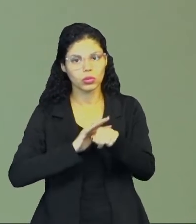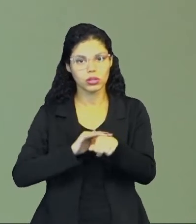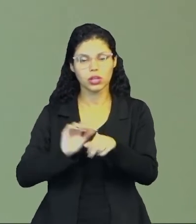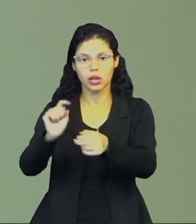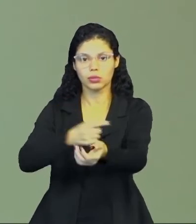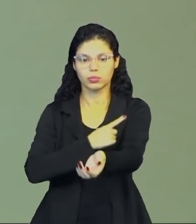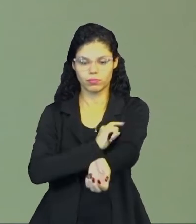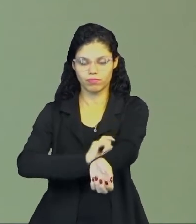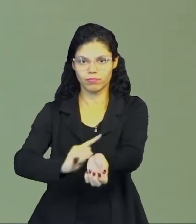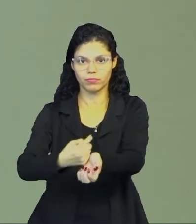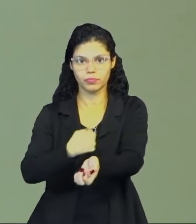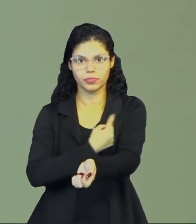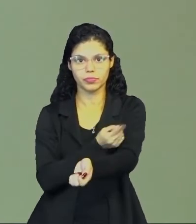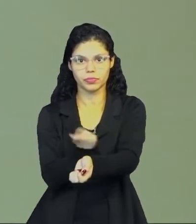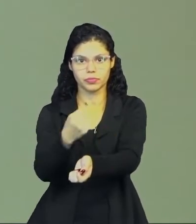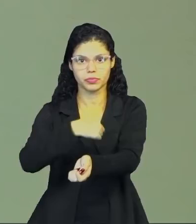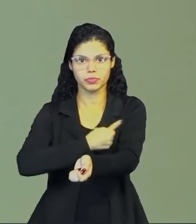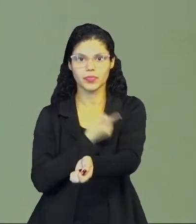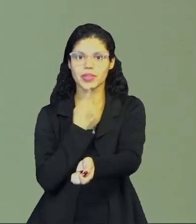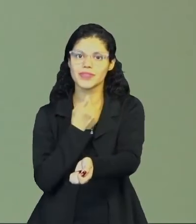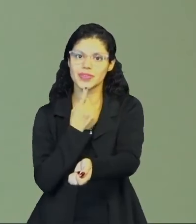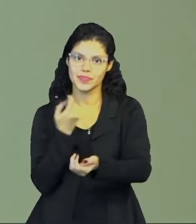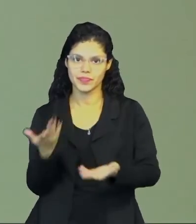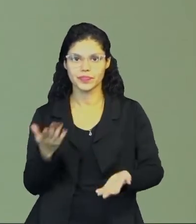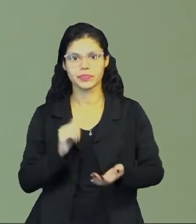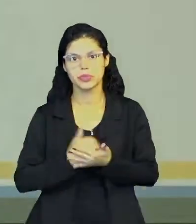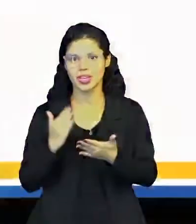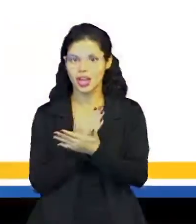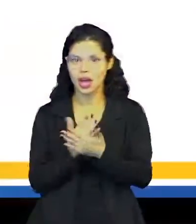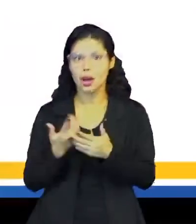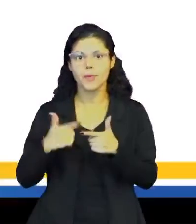corrente sanguínea, e pode infectar então algumas células.